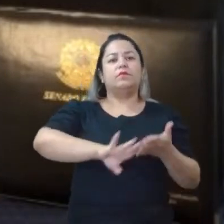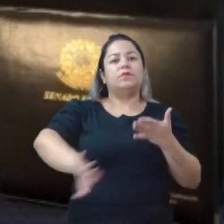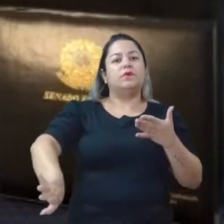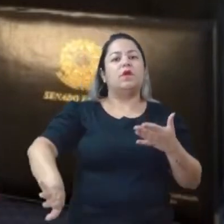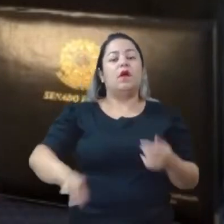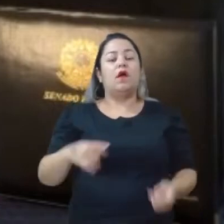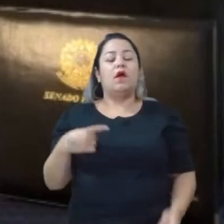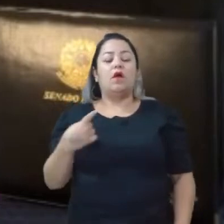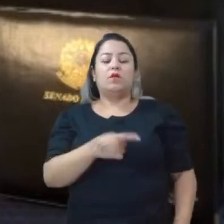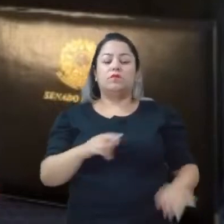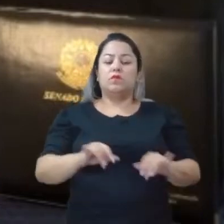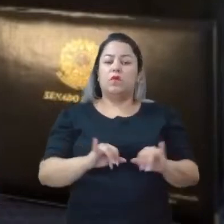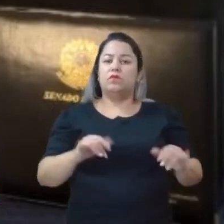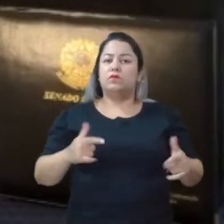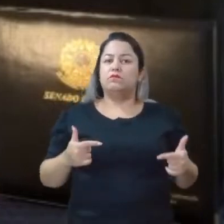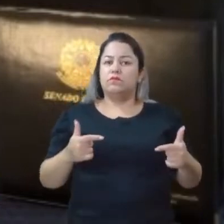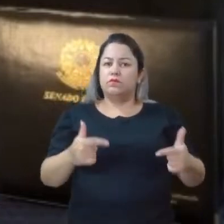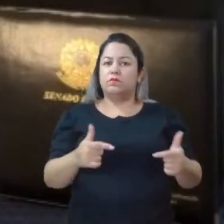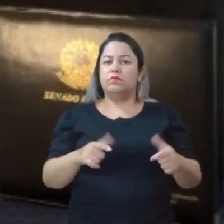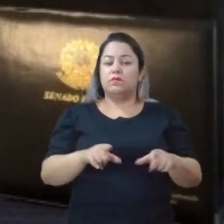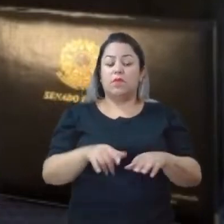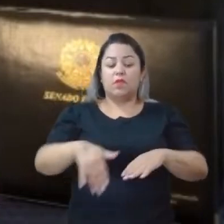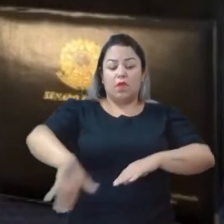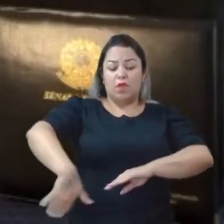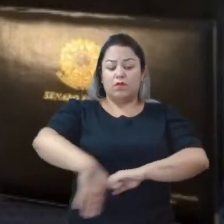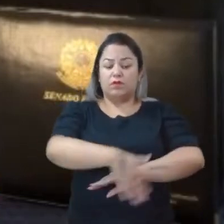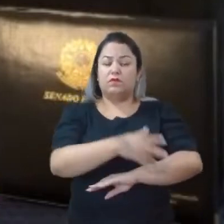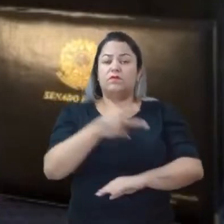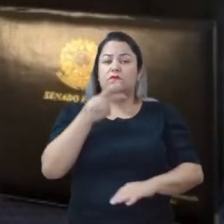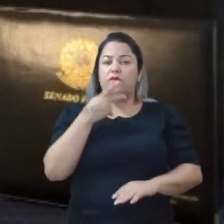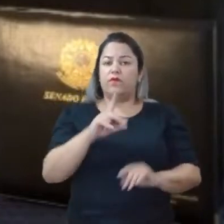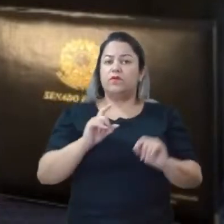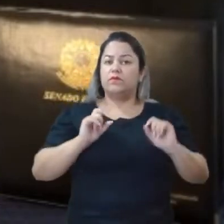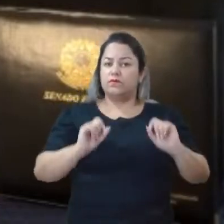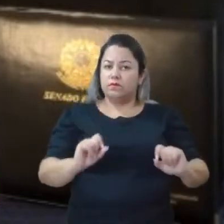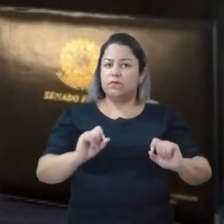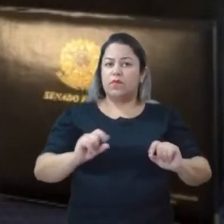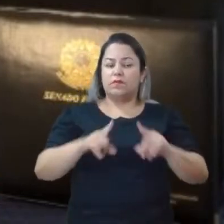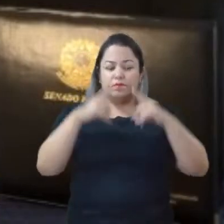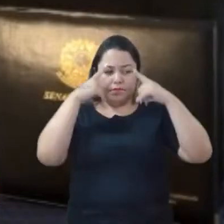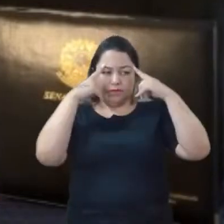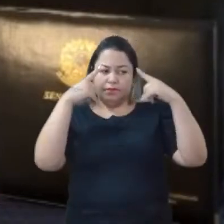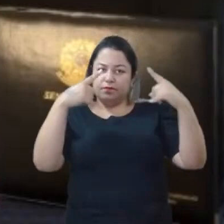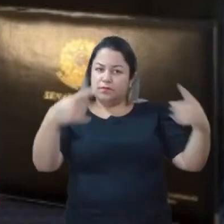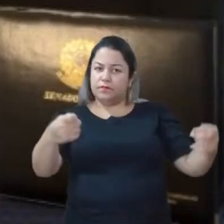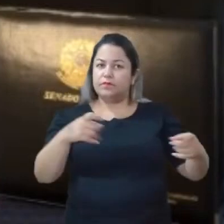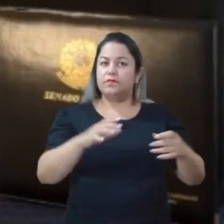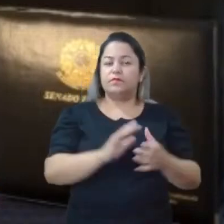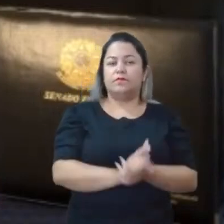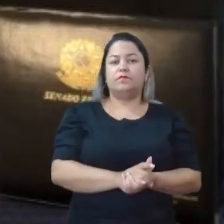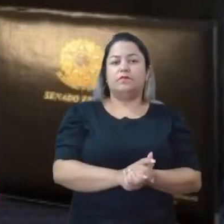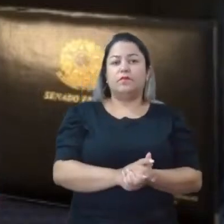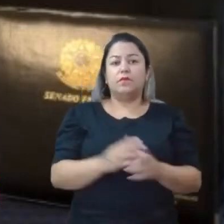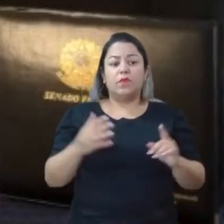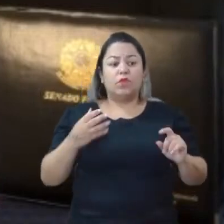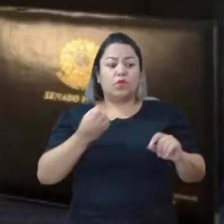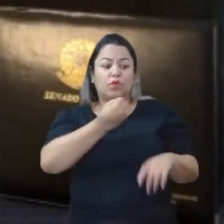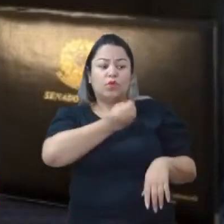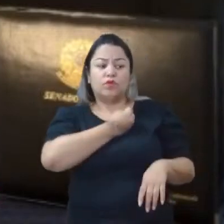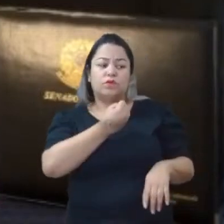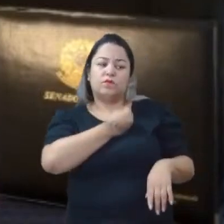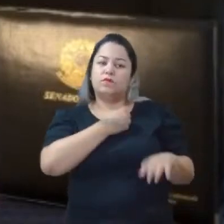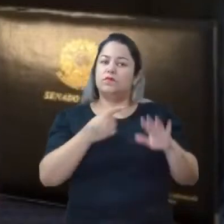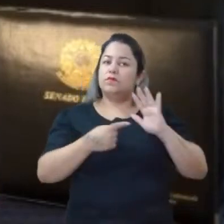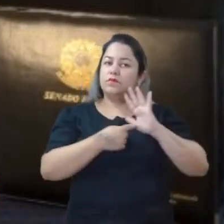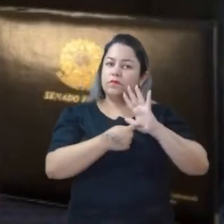rua. Ou seja, a gente está falando de que foi uma campanha violenta e os números apontam essa